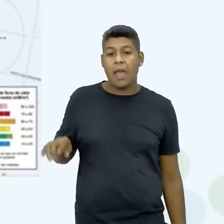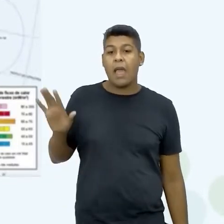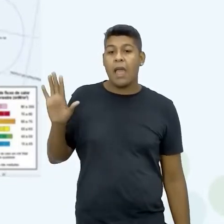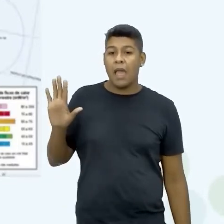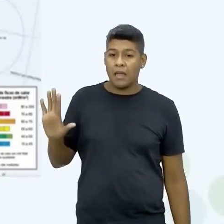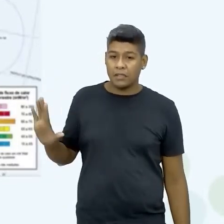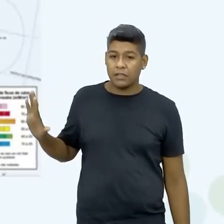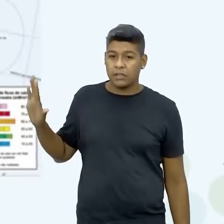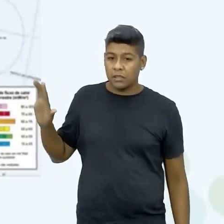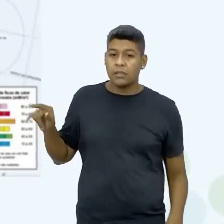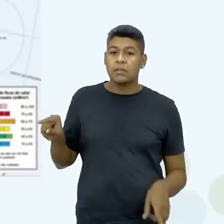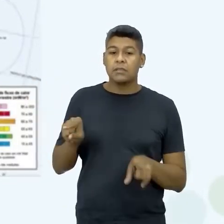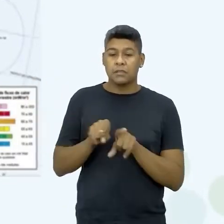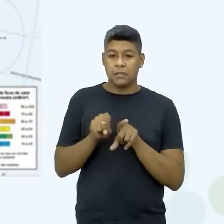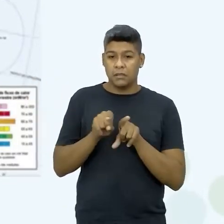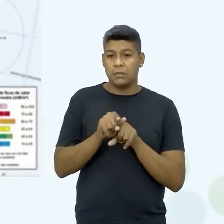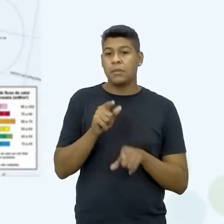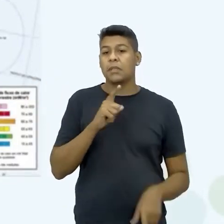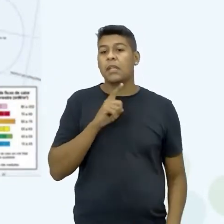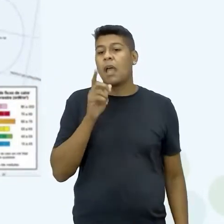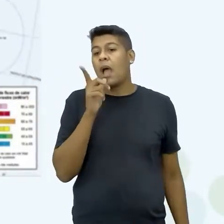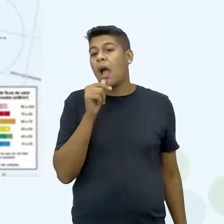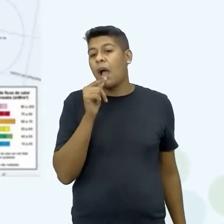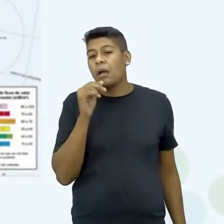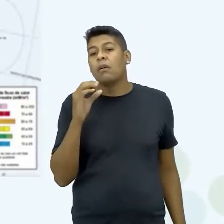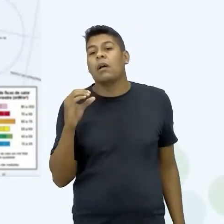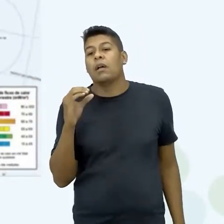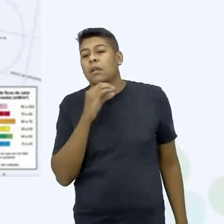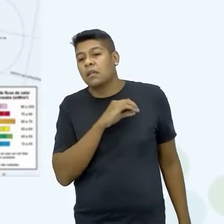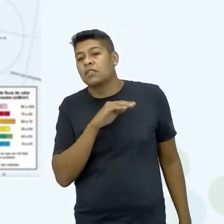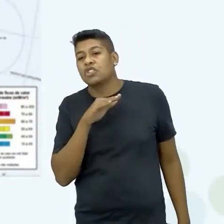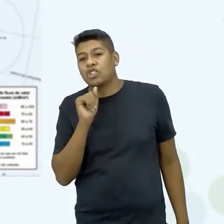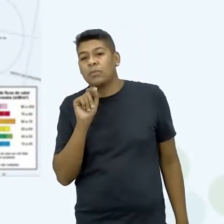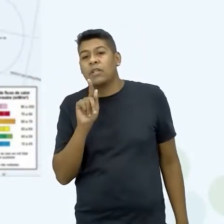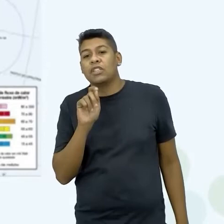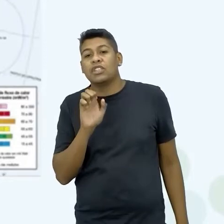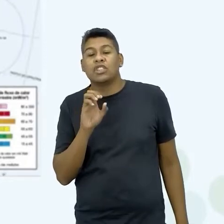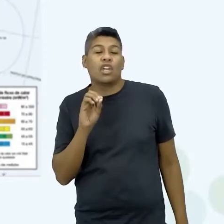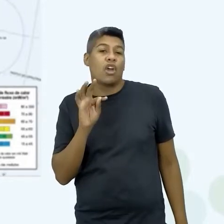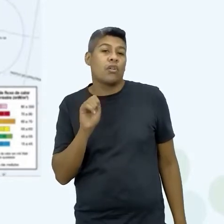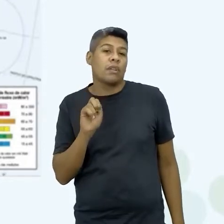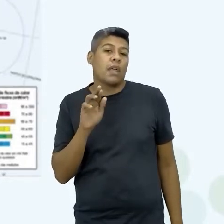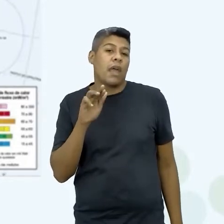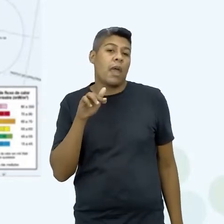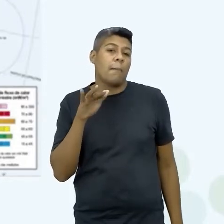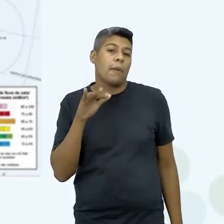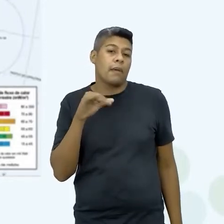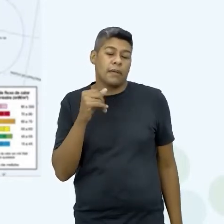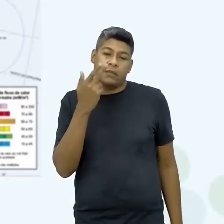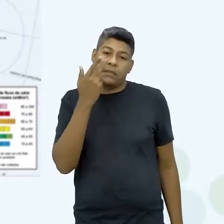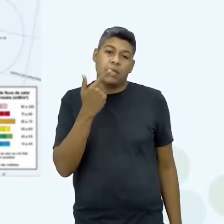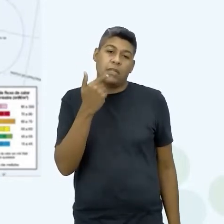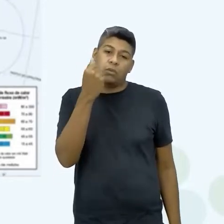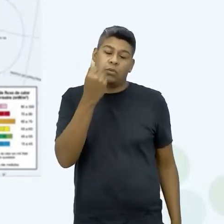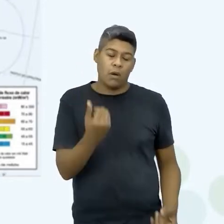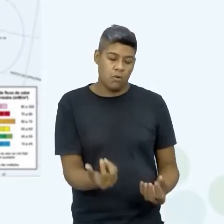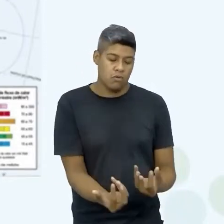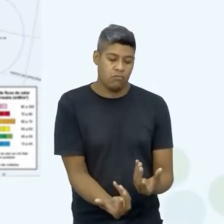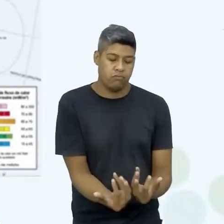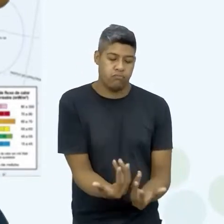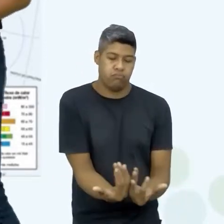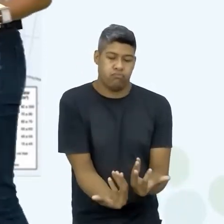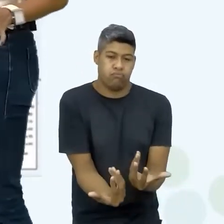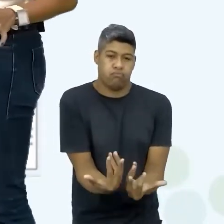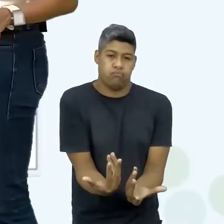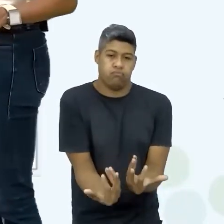toda também tem uma parte de águas quentes, né? De geotérmicas. Quente natural, sai do nosso solo quente, tá?